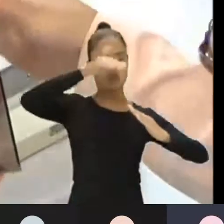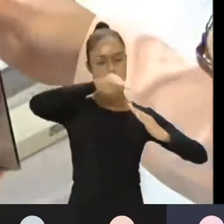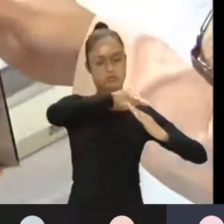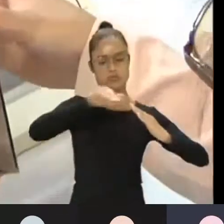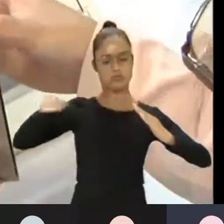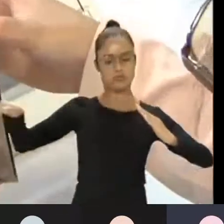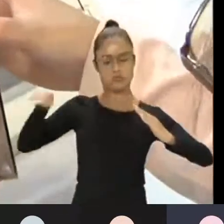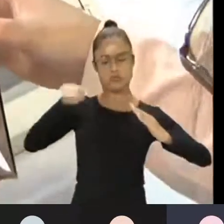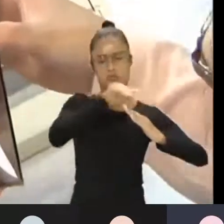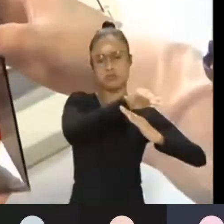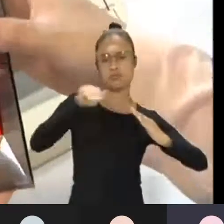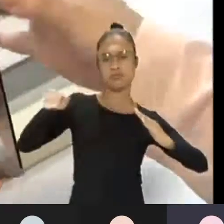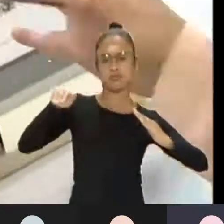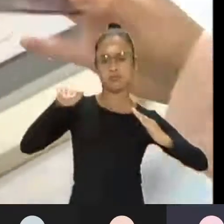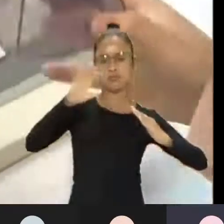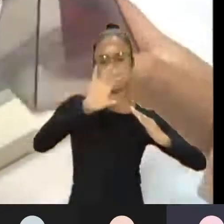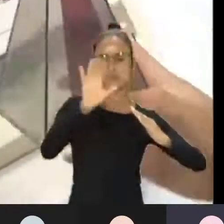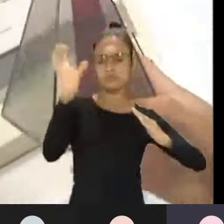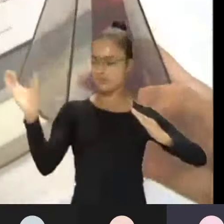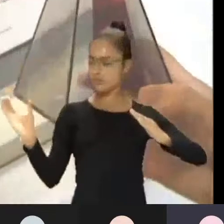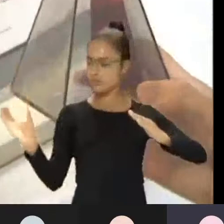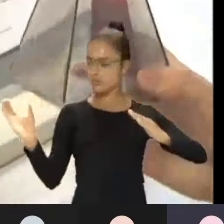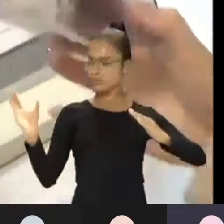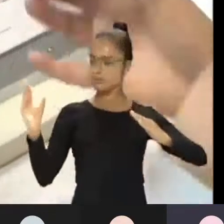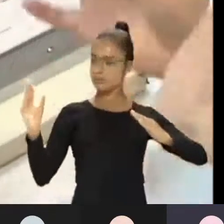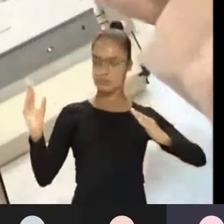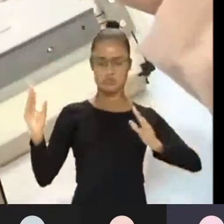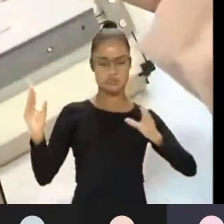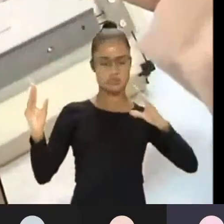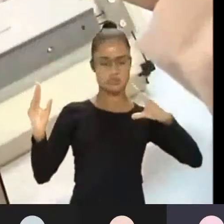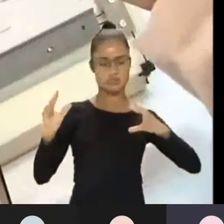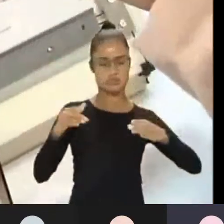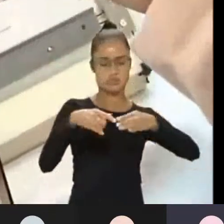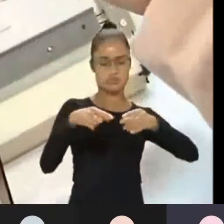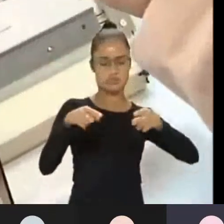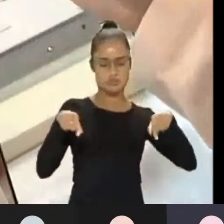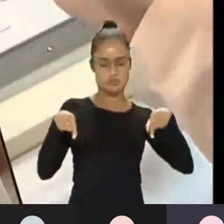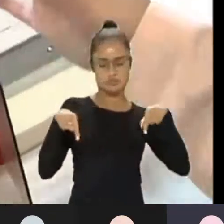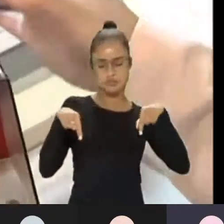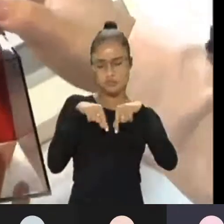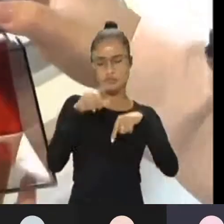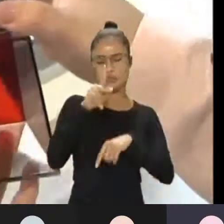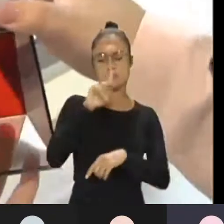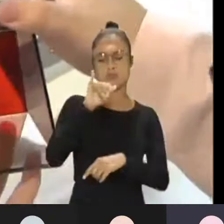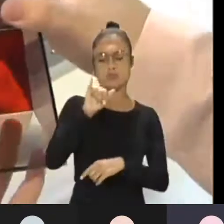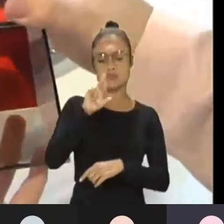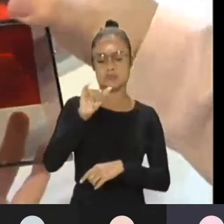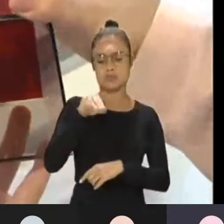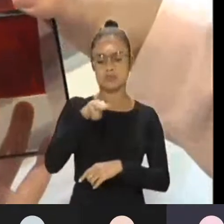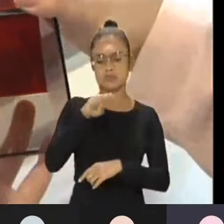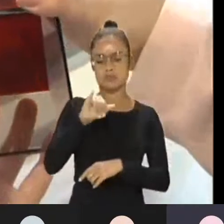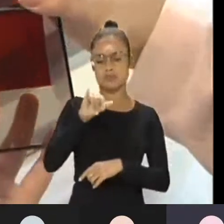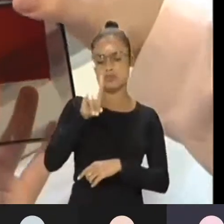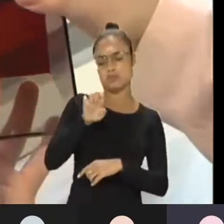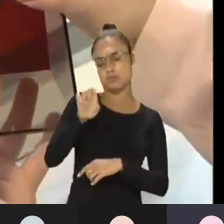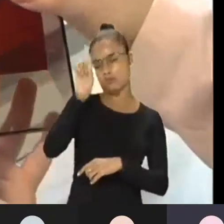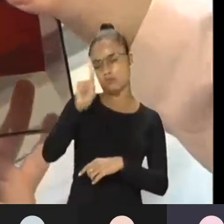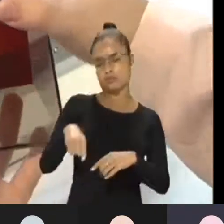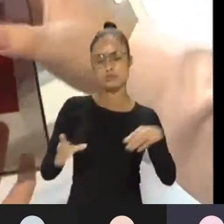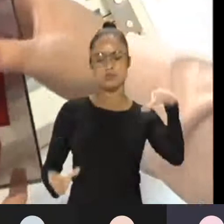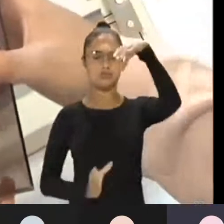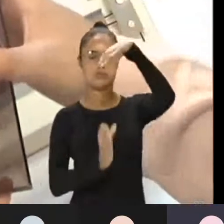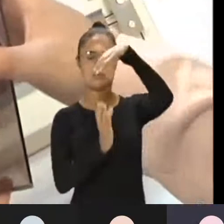secção que separa em duas partes. Então, eu tenho um tronco de pirâmide e uma pirâmide na parte superior. Juntando as duas, fica uma